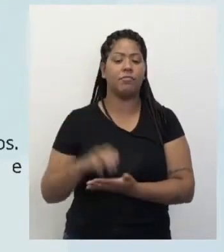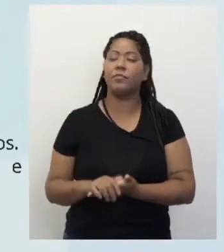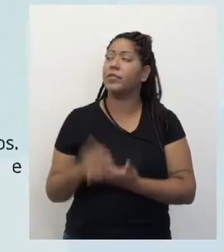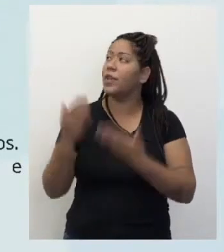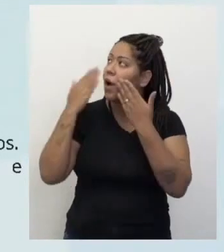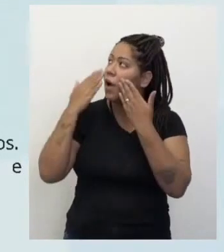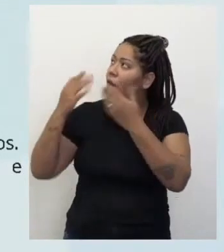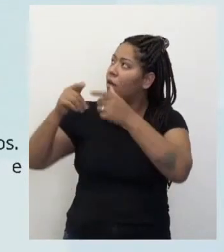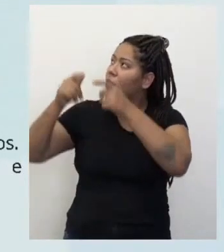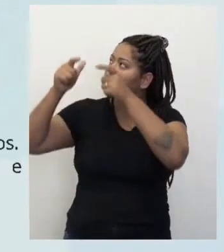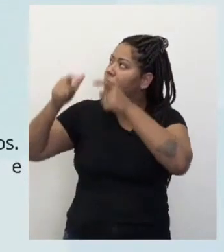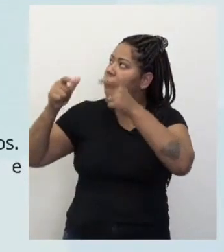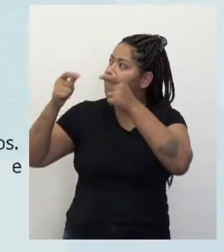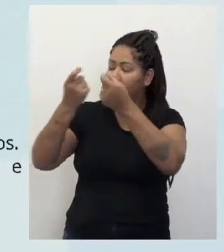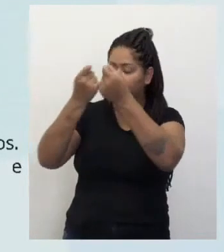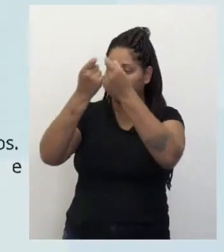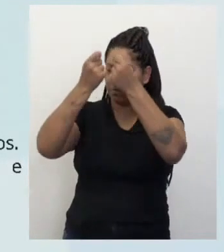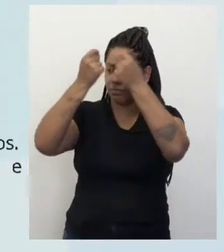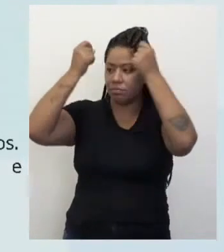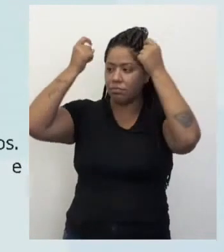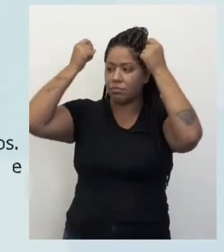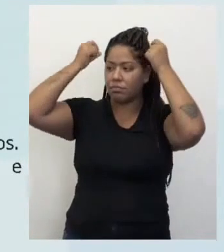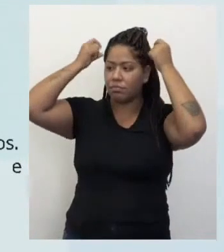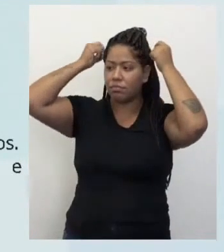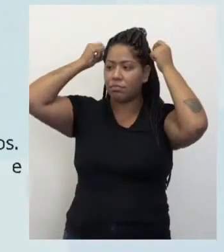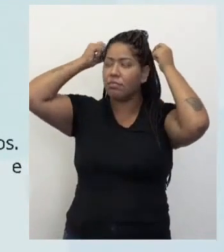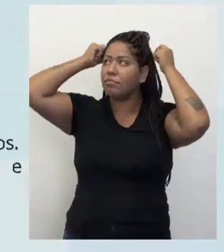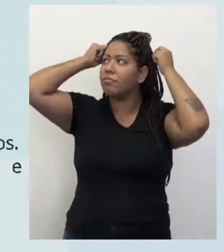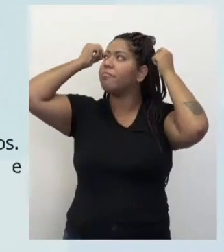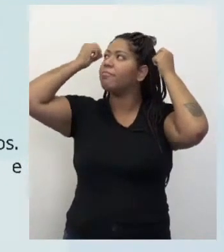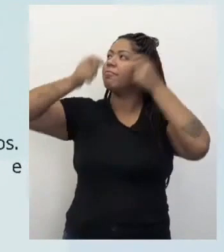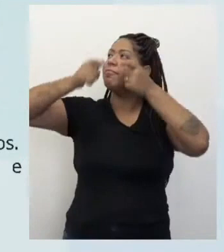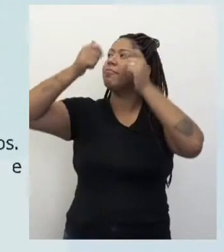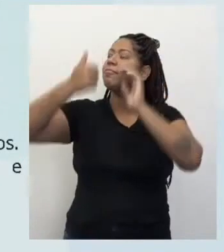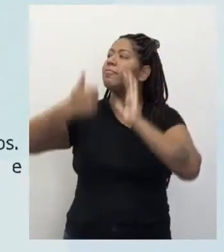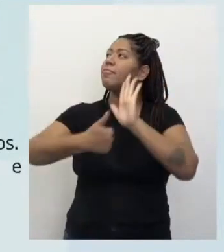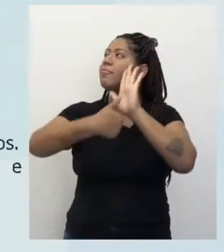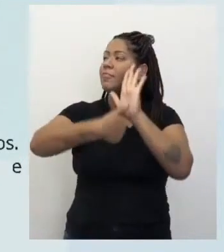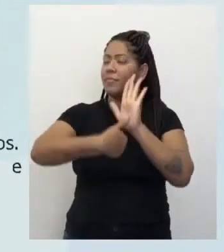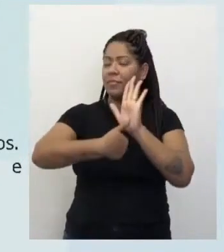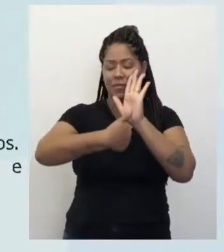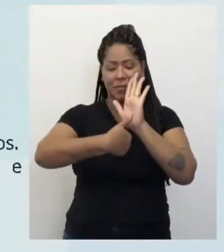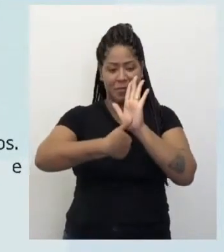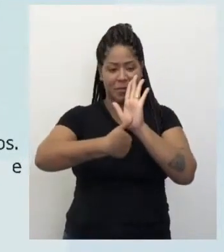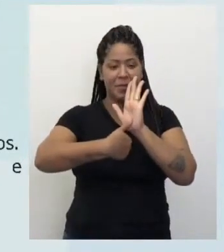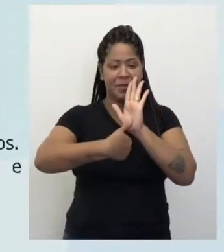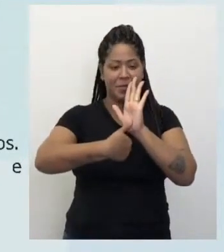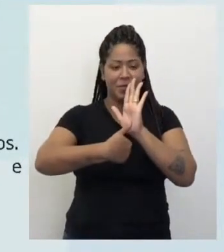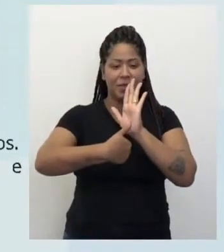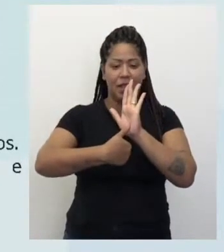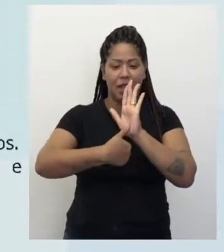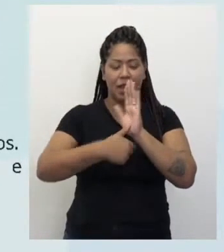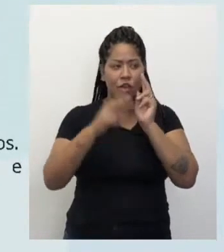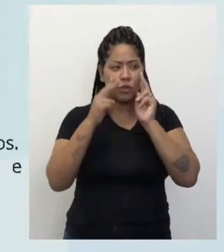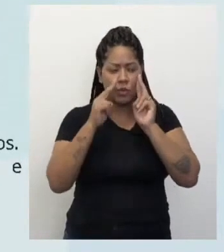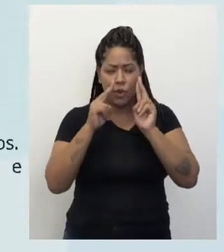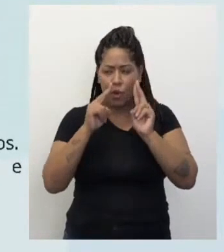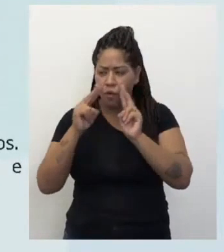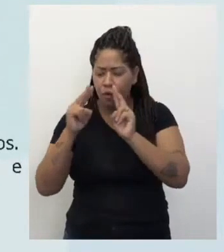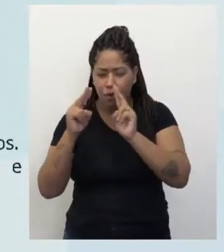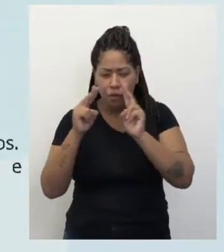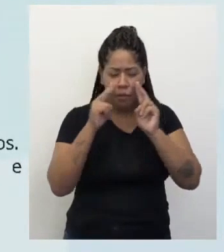ficava na Acrópole, é a área alta onde se conseguia observar se existiam inimigos chegando,